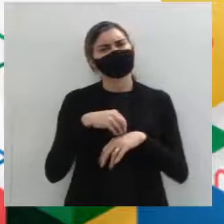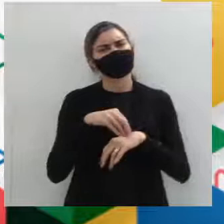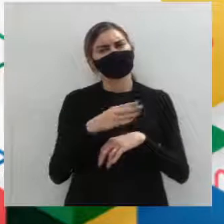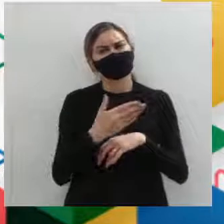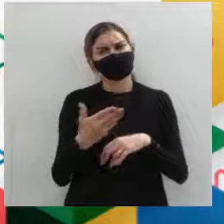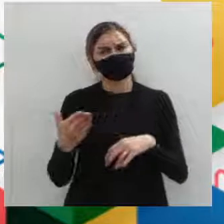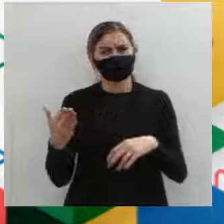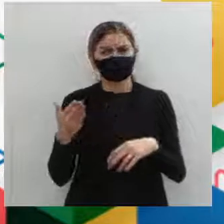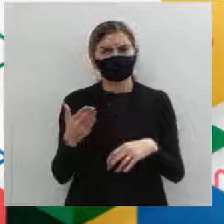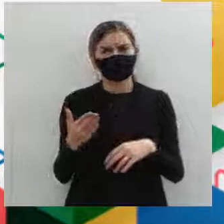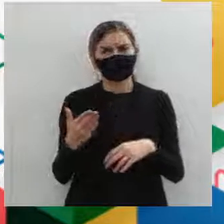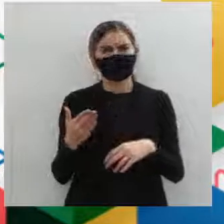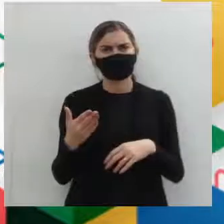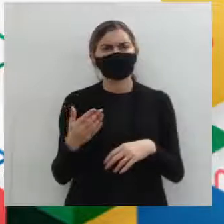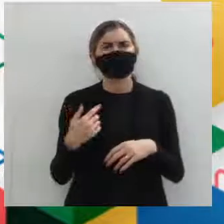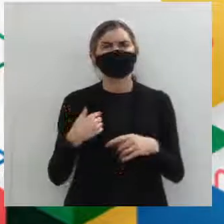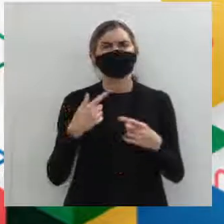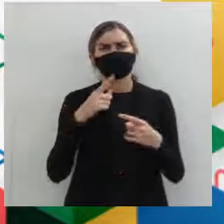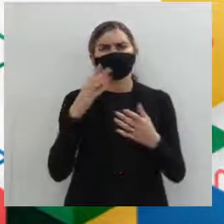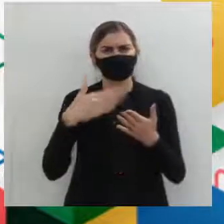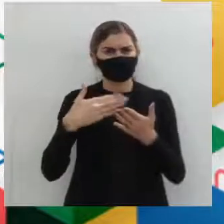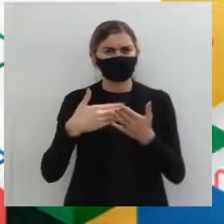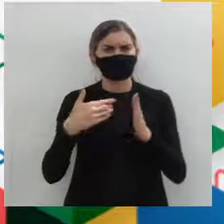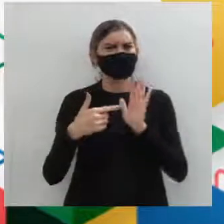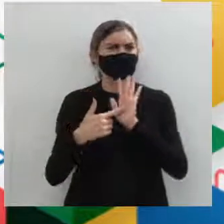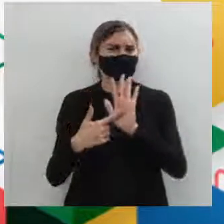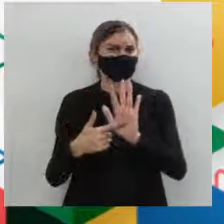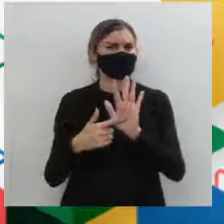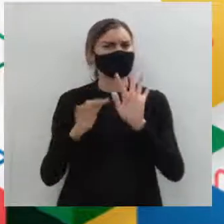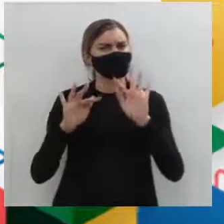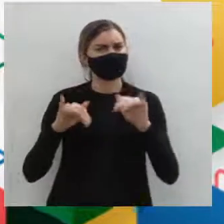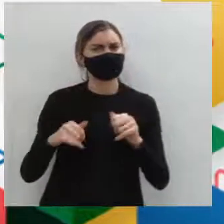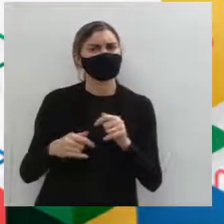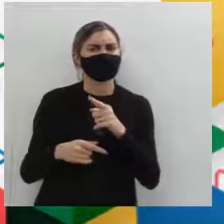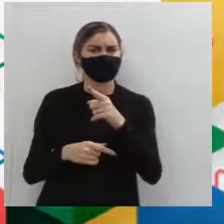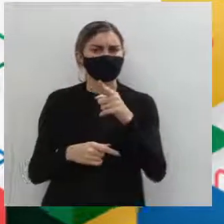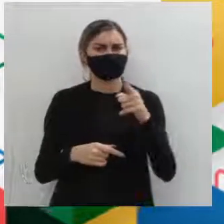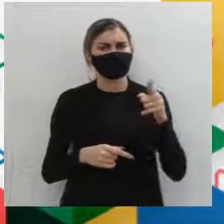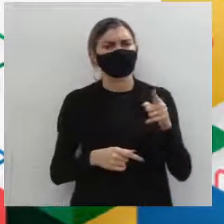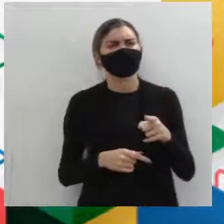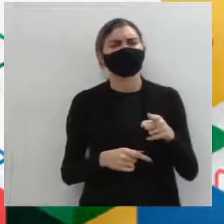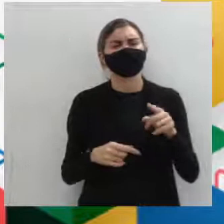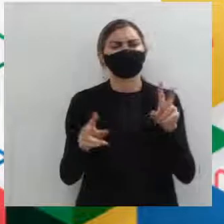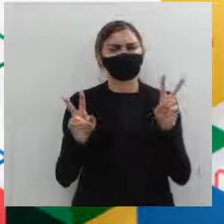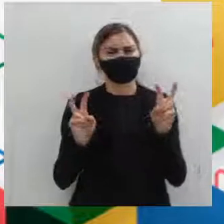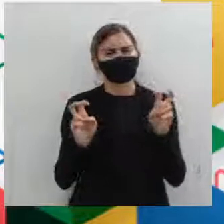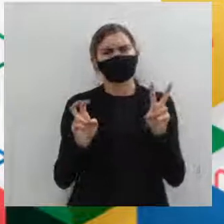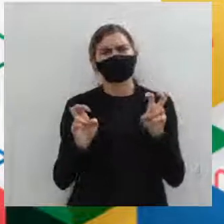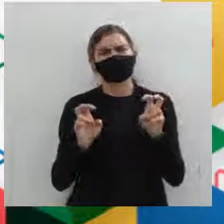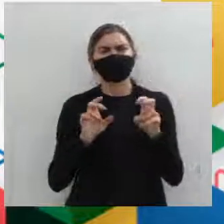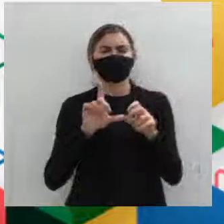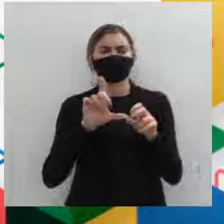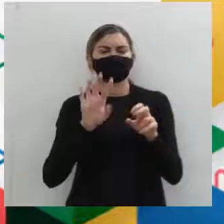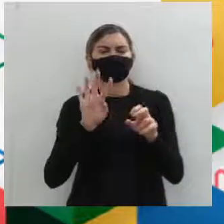um recorte de um dos livros que eu vou apresentar no final para vocês sobre as teses de Lutero. Eu quero